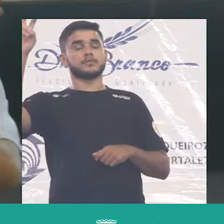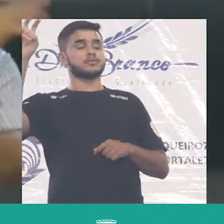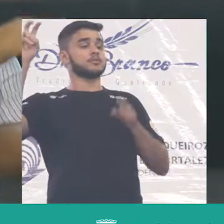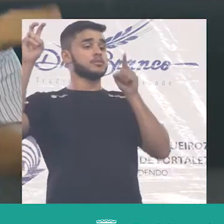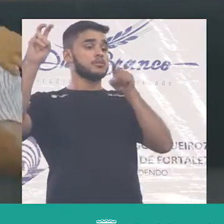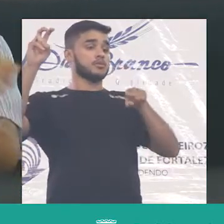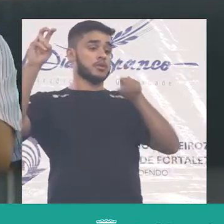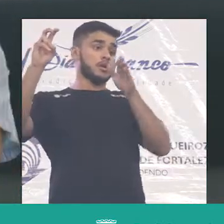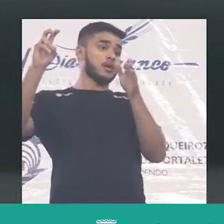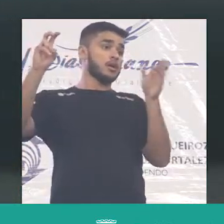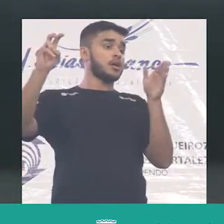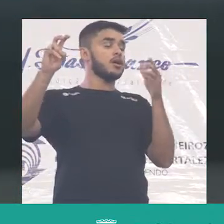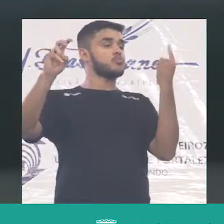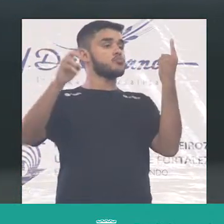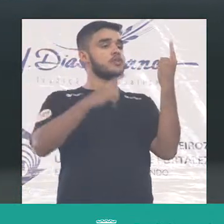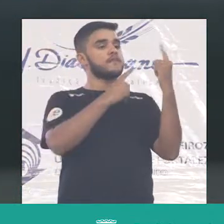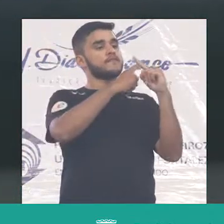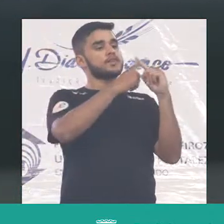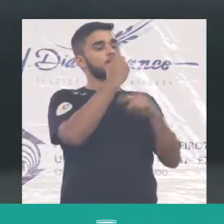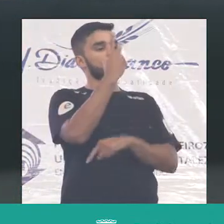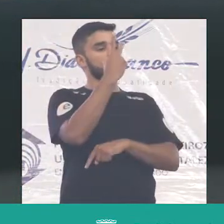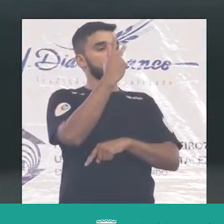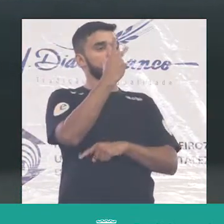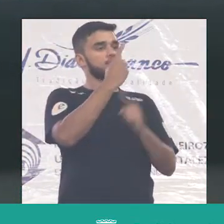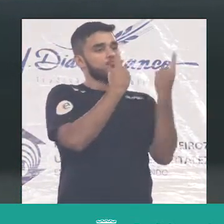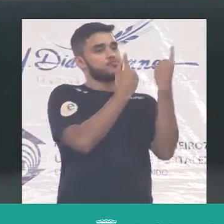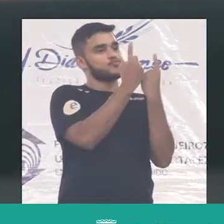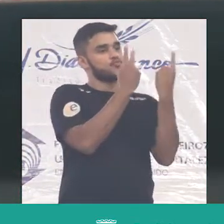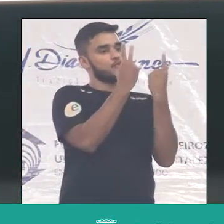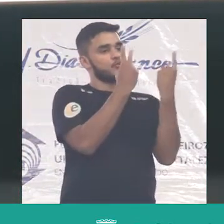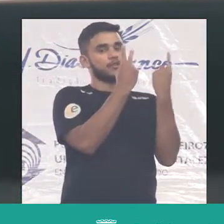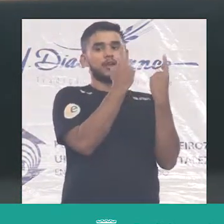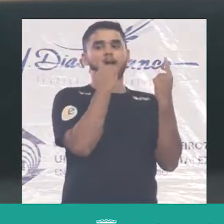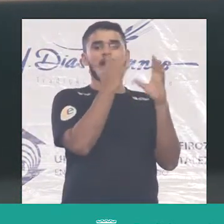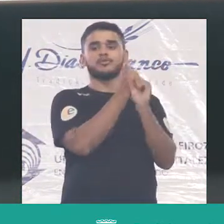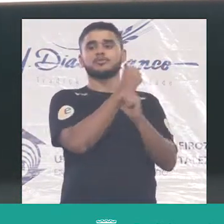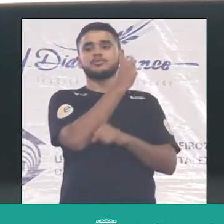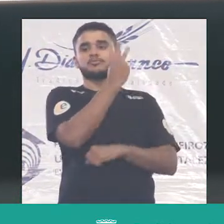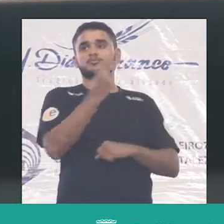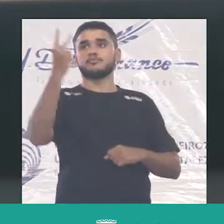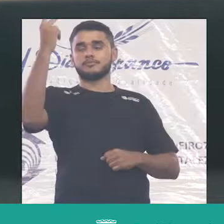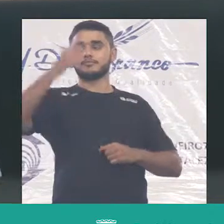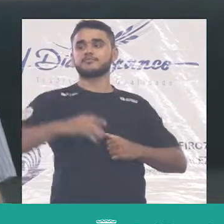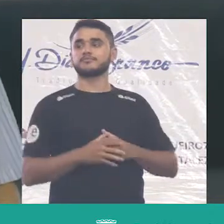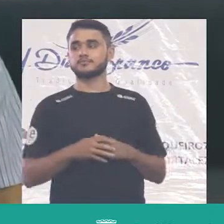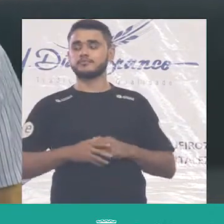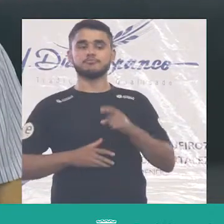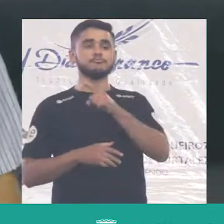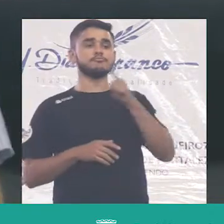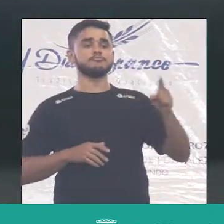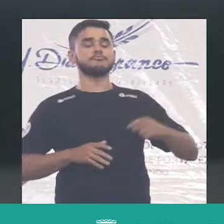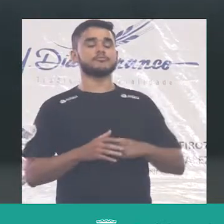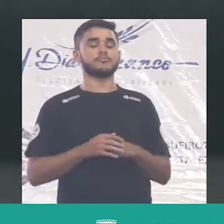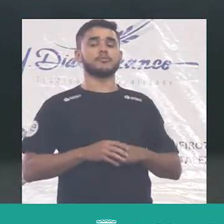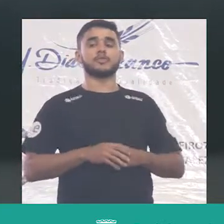Antes da vírgula não tem 1? 1 vezes 2? 2, fica 2,25. Bora lá, de